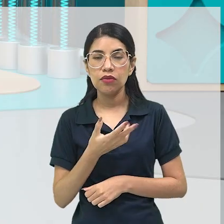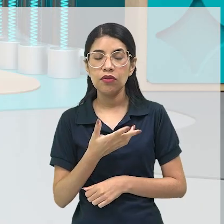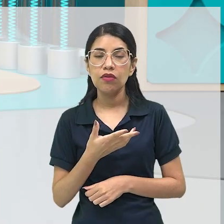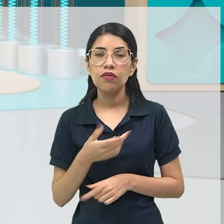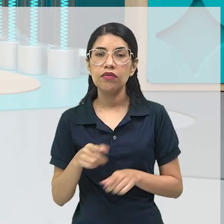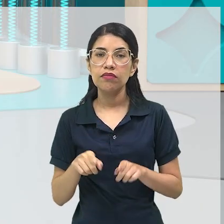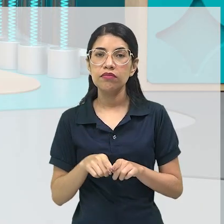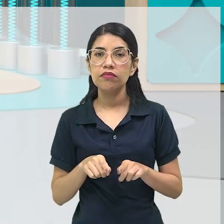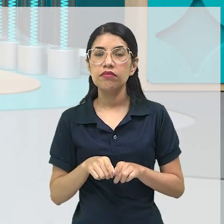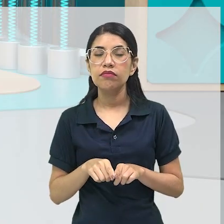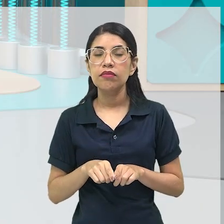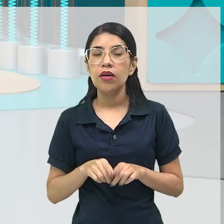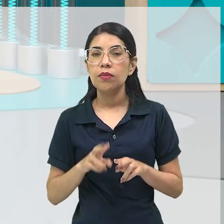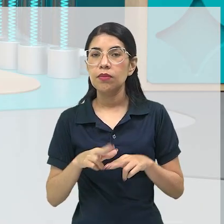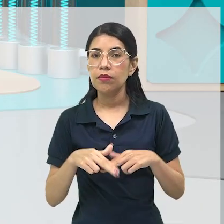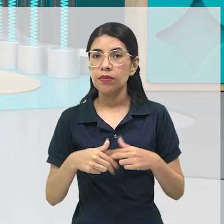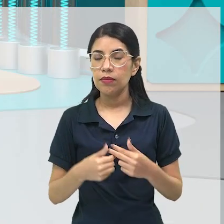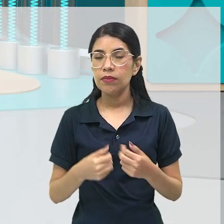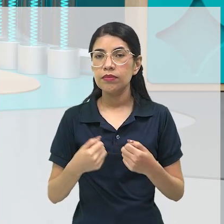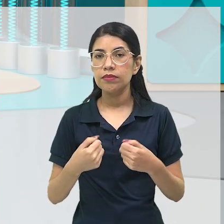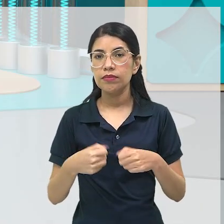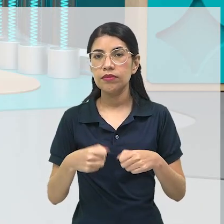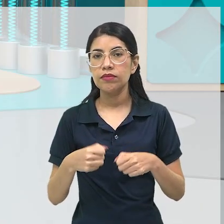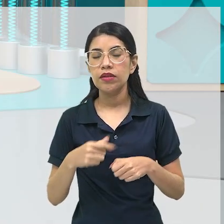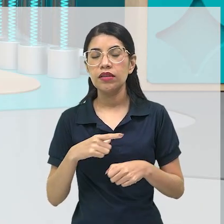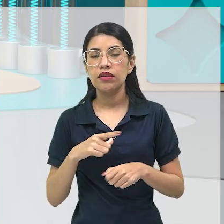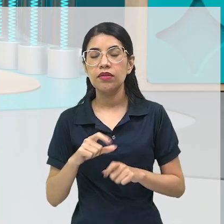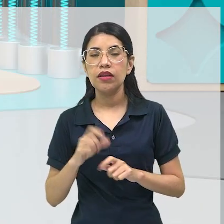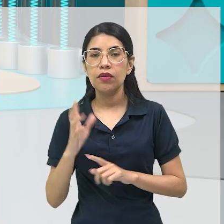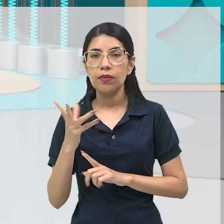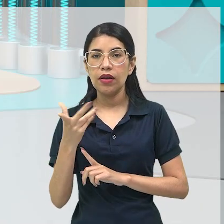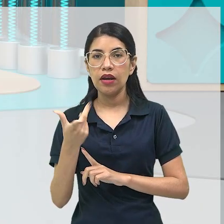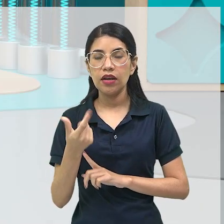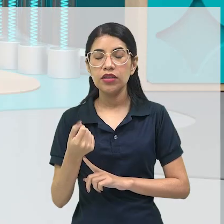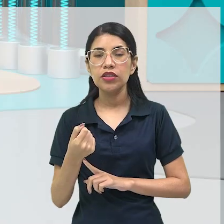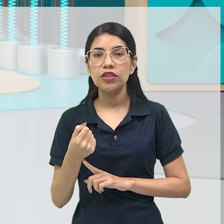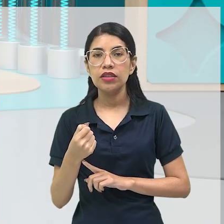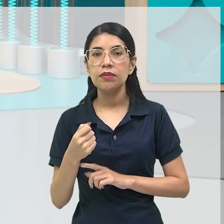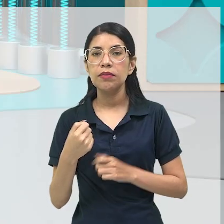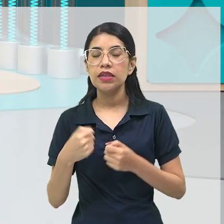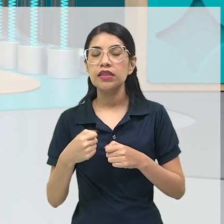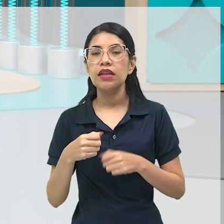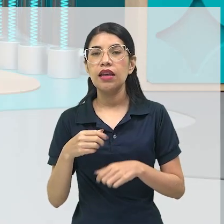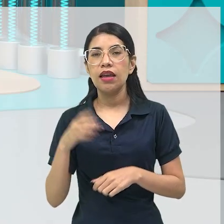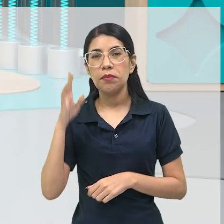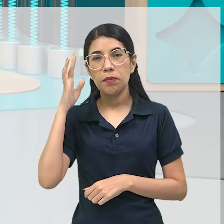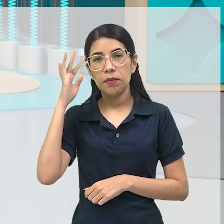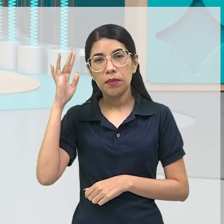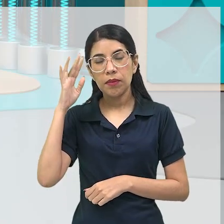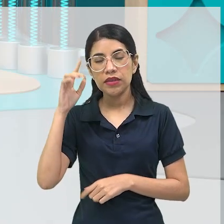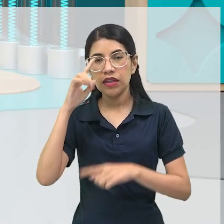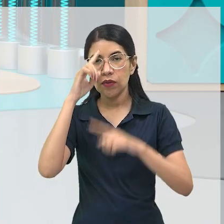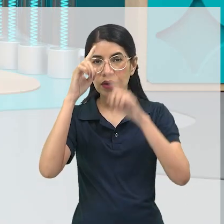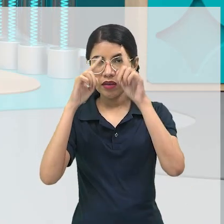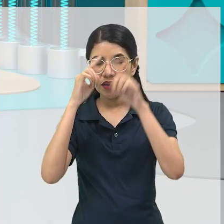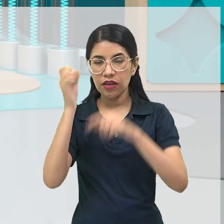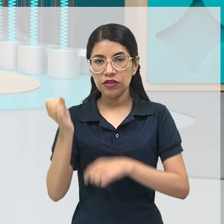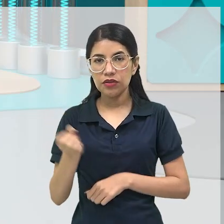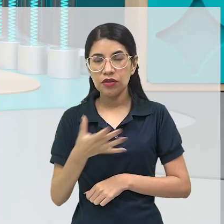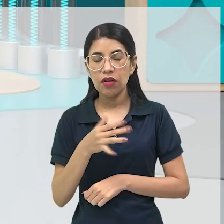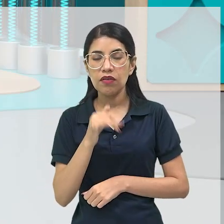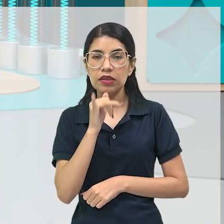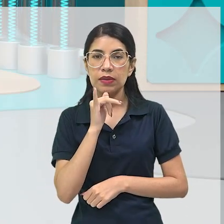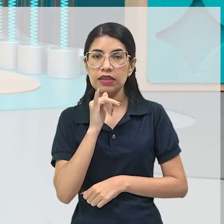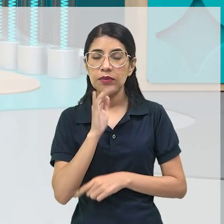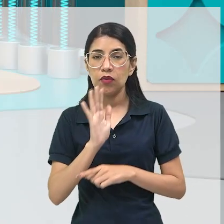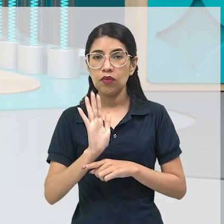mundo. Por isso que a gente também diz que ser artista é ser um visionário. Quando a gente pega, por exemplo, um